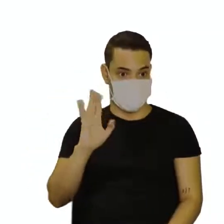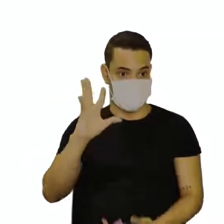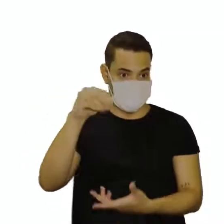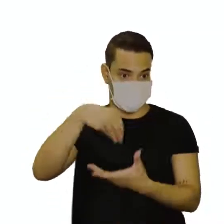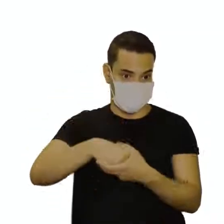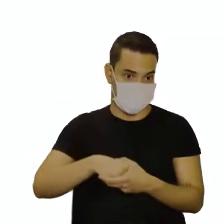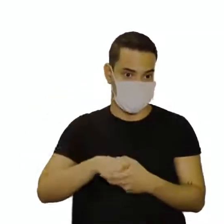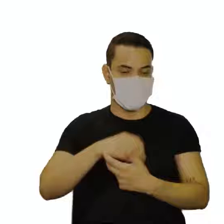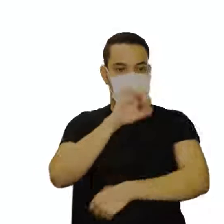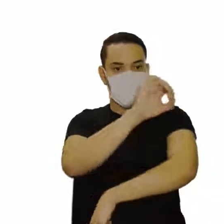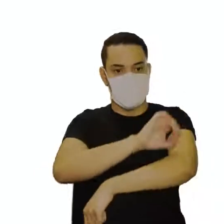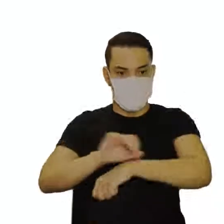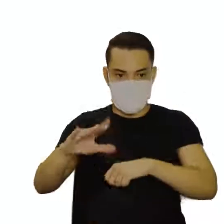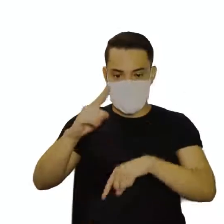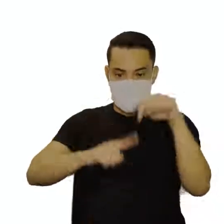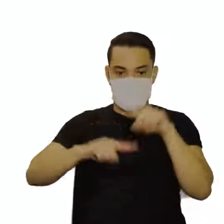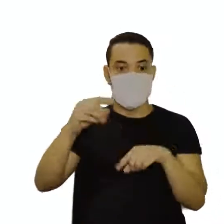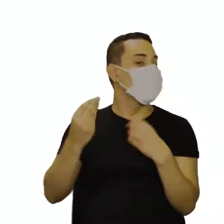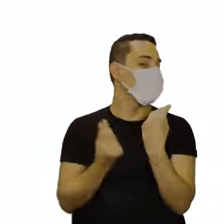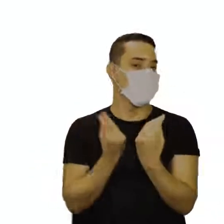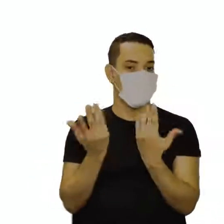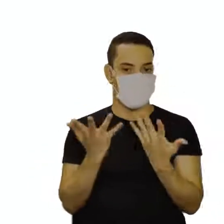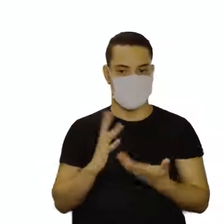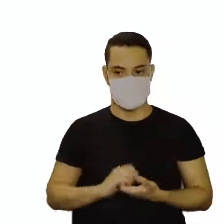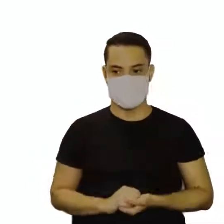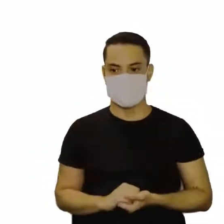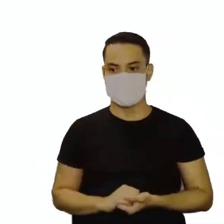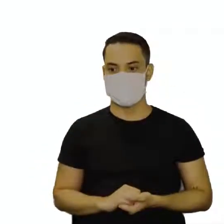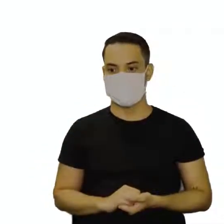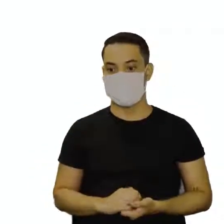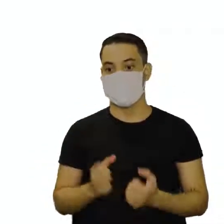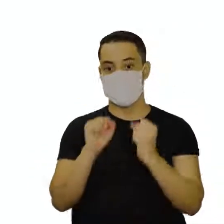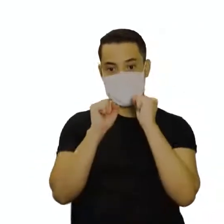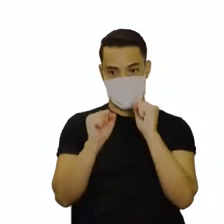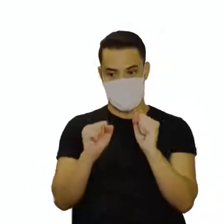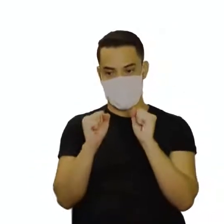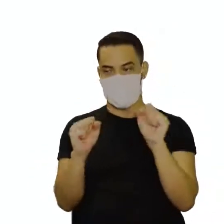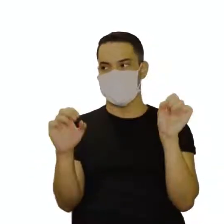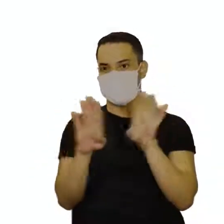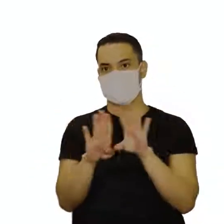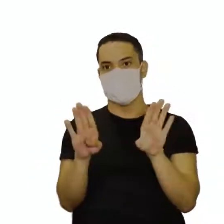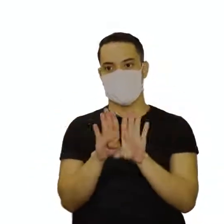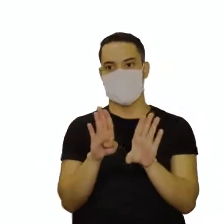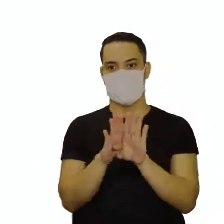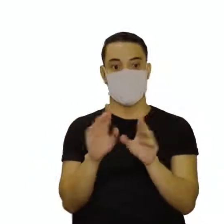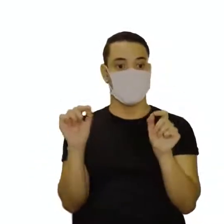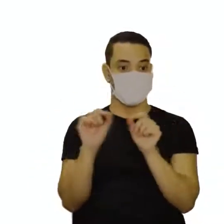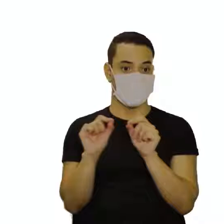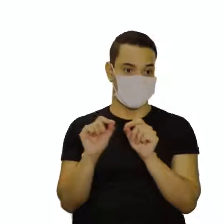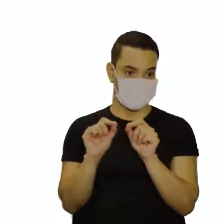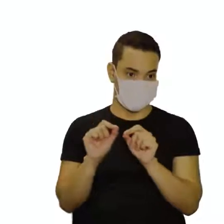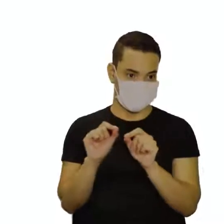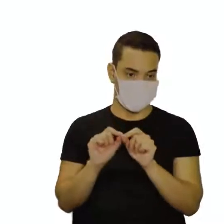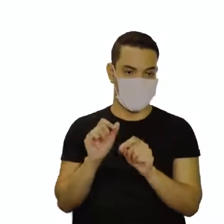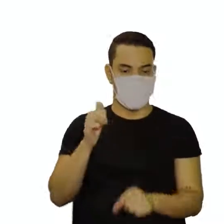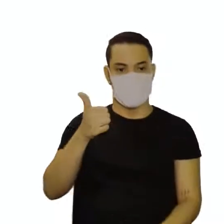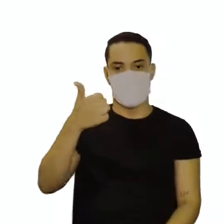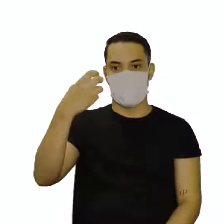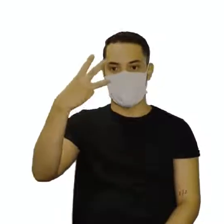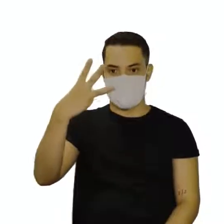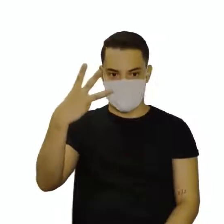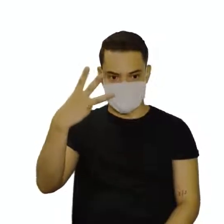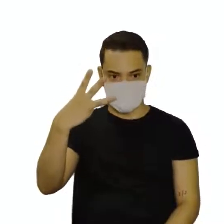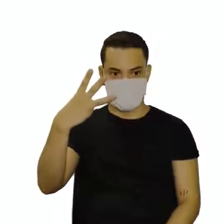Agora, o que eu vou fazer? Achar a resistência. Aí você pode tanto fazer com